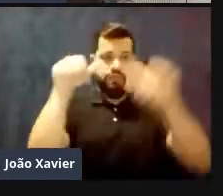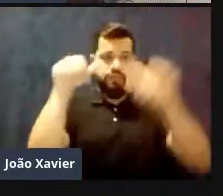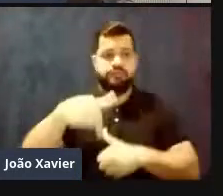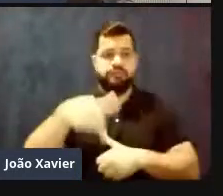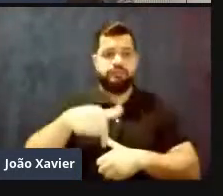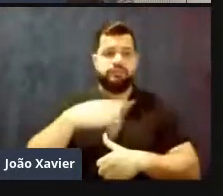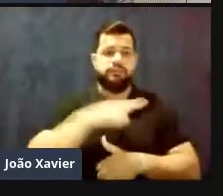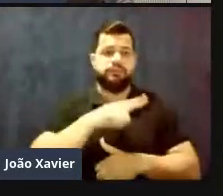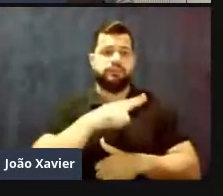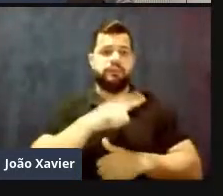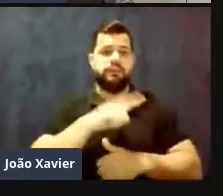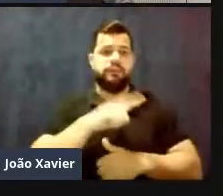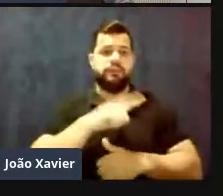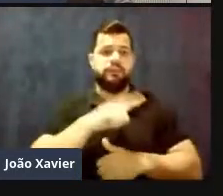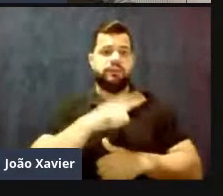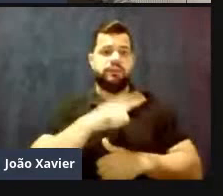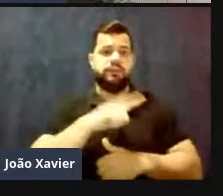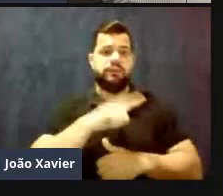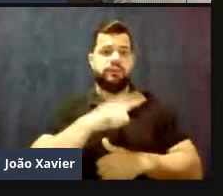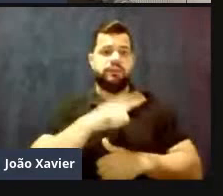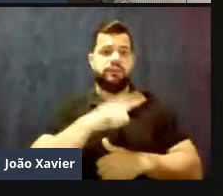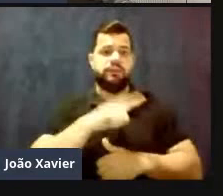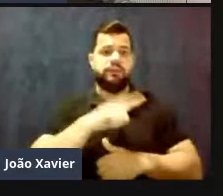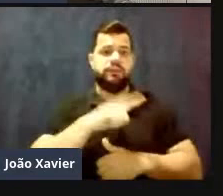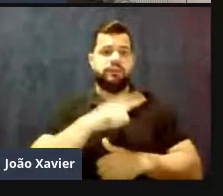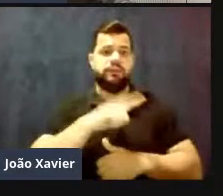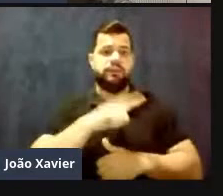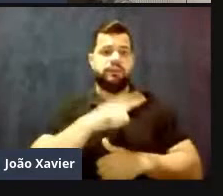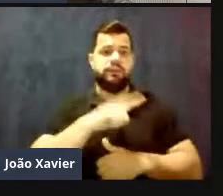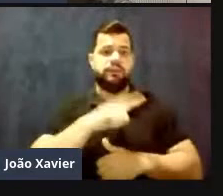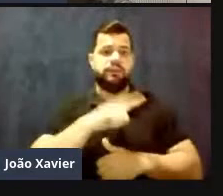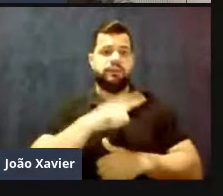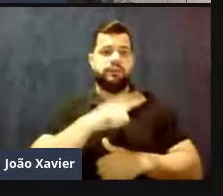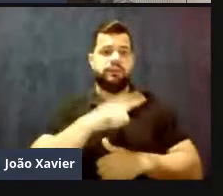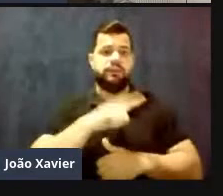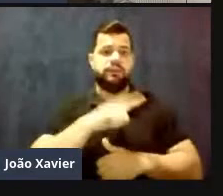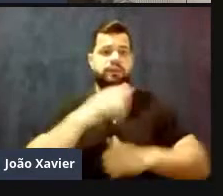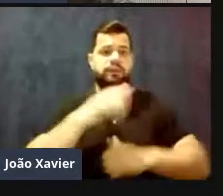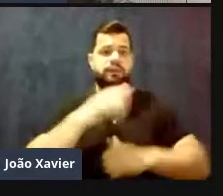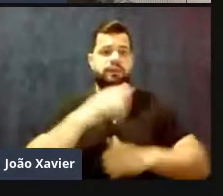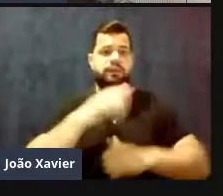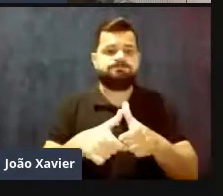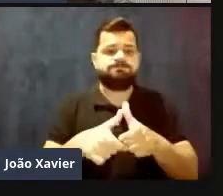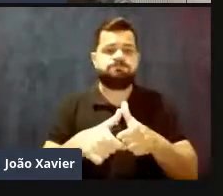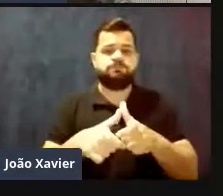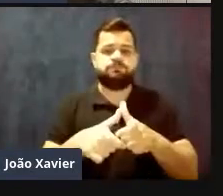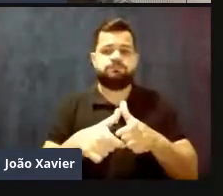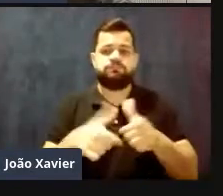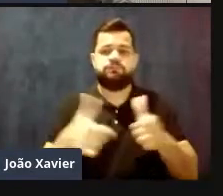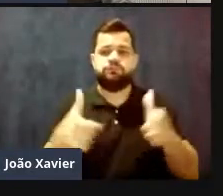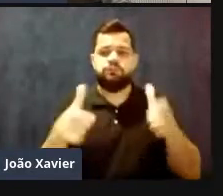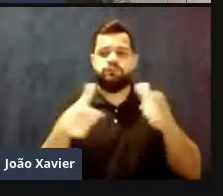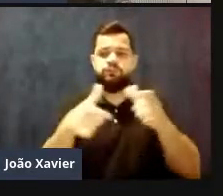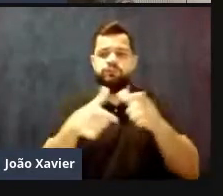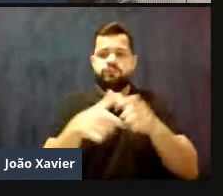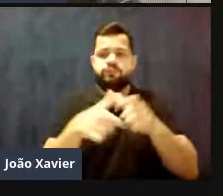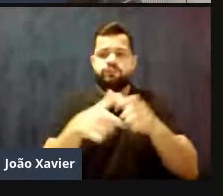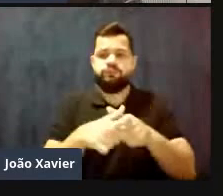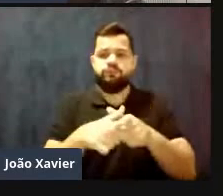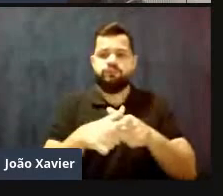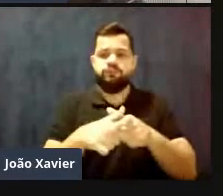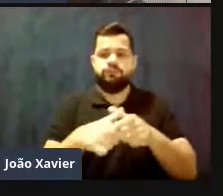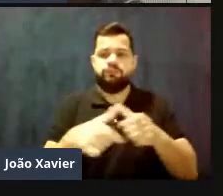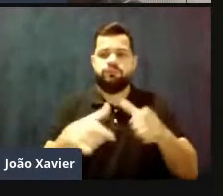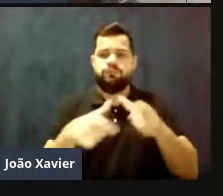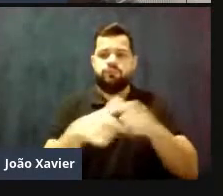áreas muito reduzida. Então, a gente tem agora instituições públicas e privadas com alguns cursos da área de saúde e informação, formando